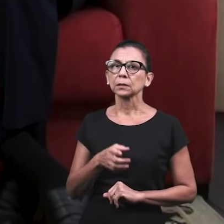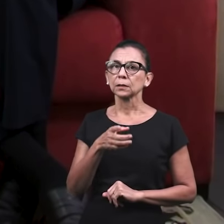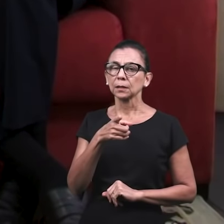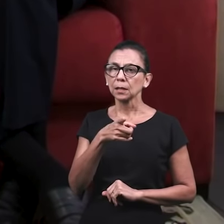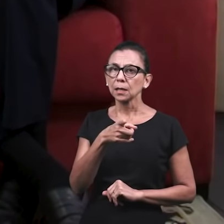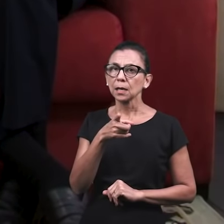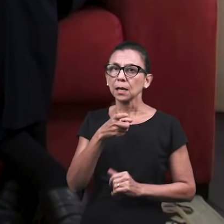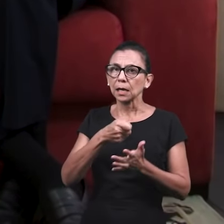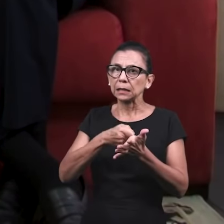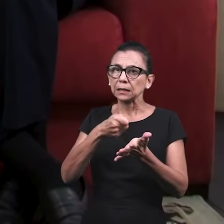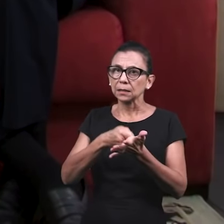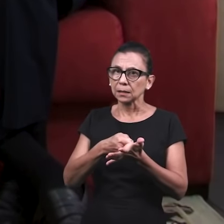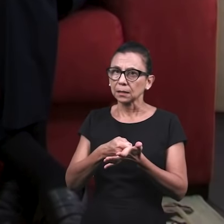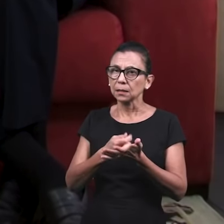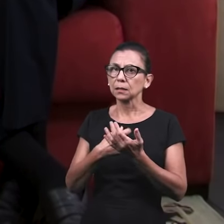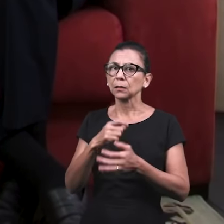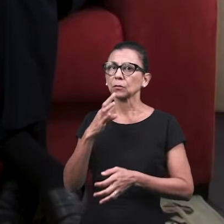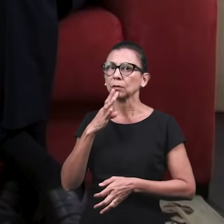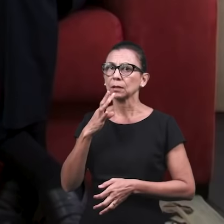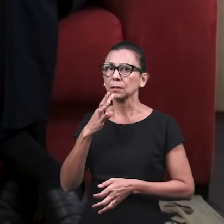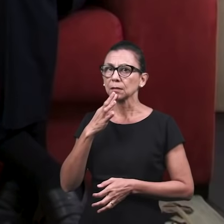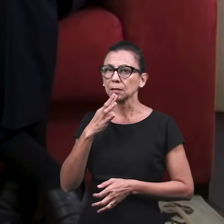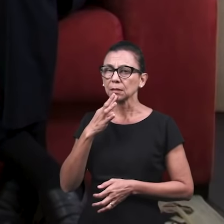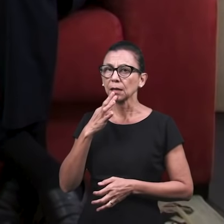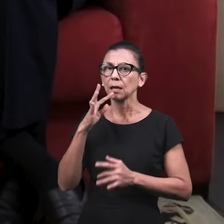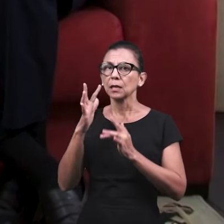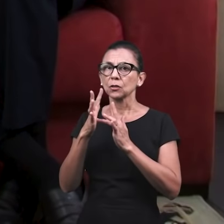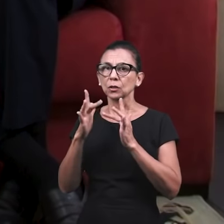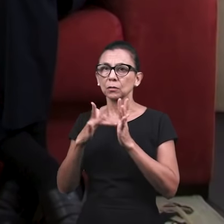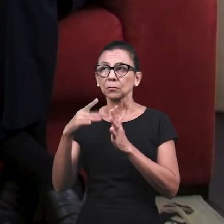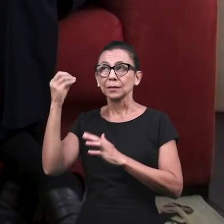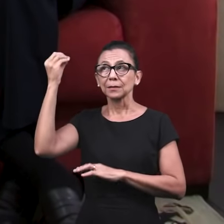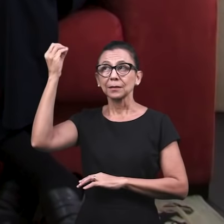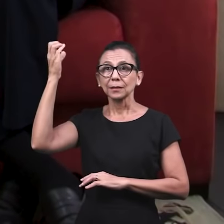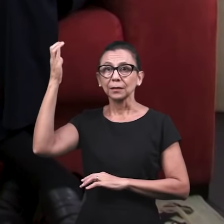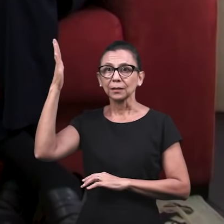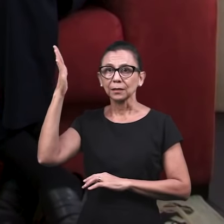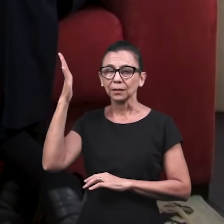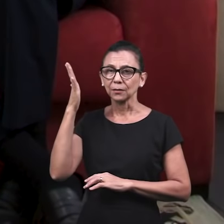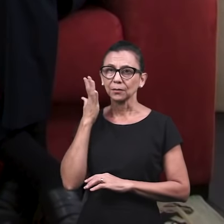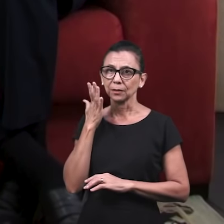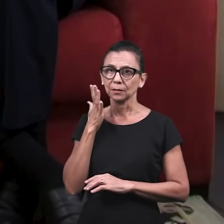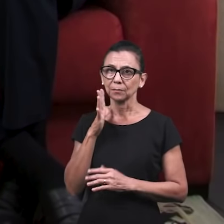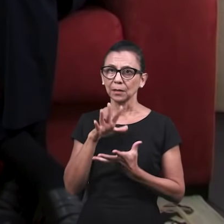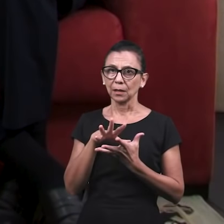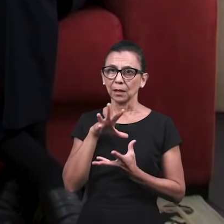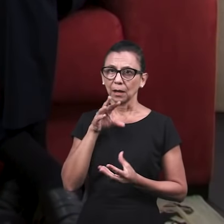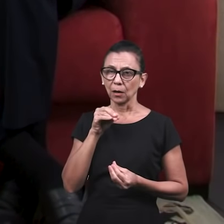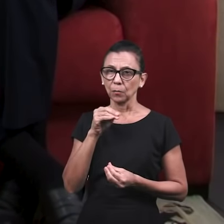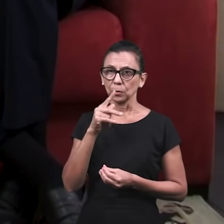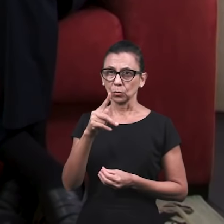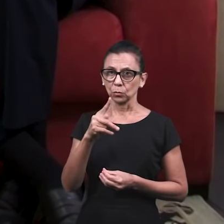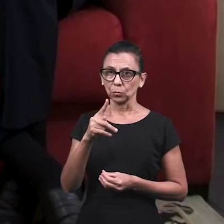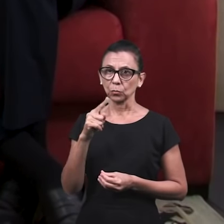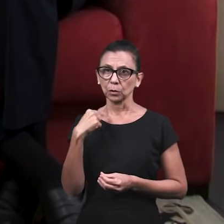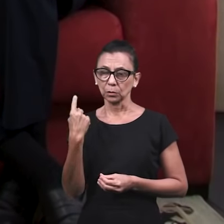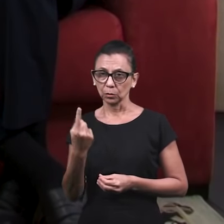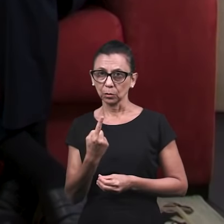ao Senhor. Não deixe de conhecer Jesus revelado, pois a sua alma, a nossa